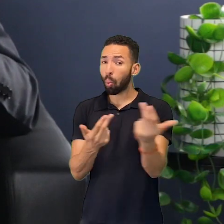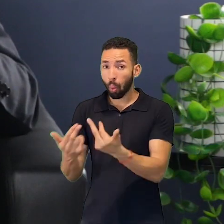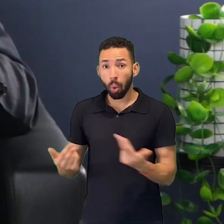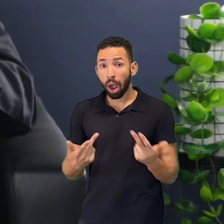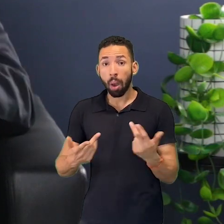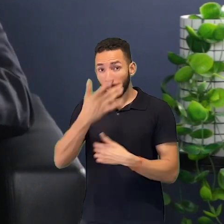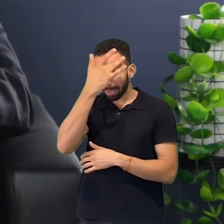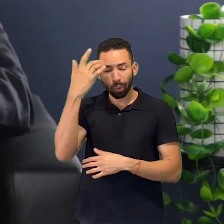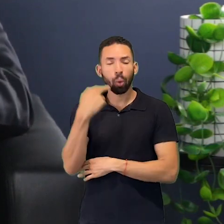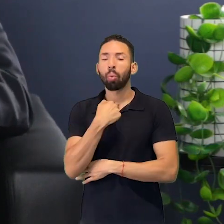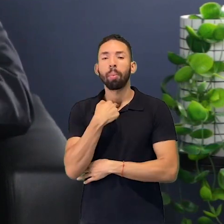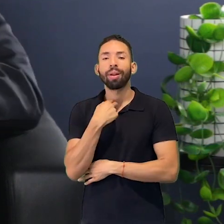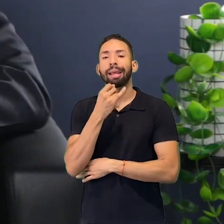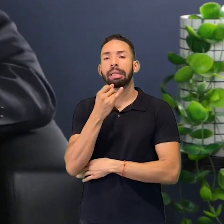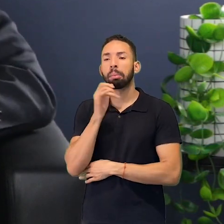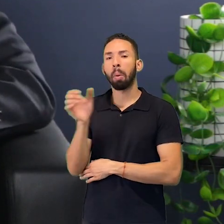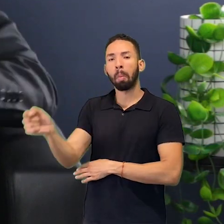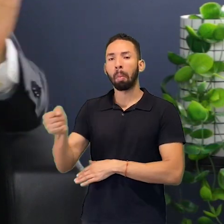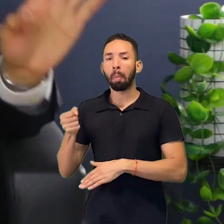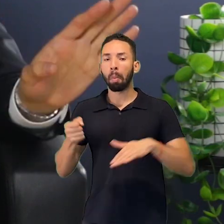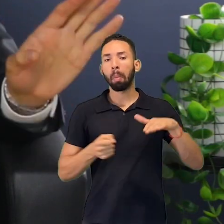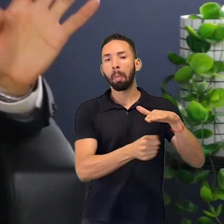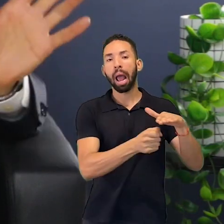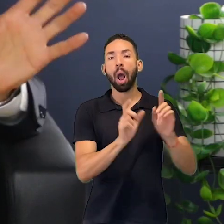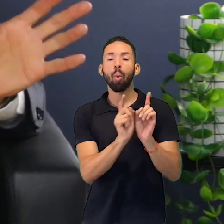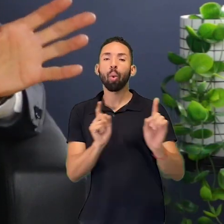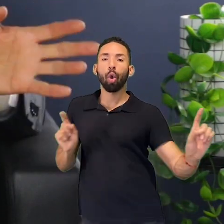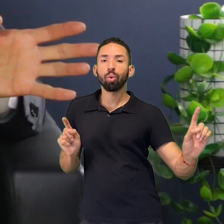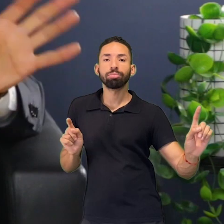garantias, elas não podem simplesmente serem afastadas